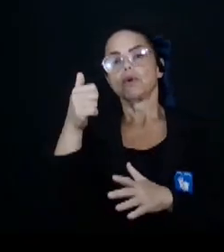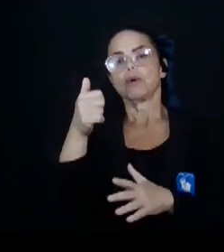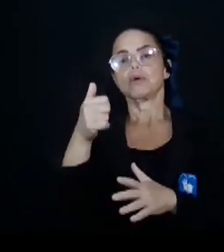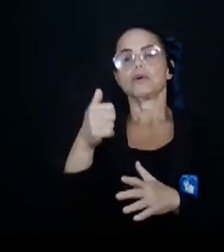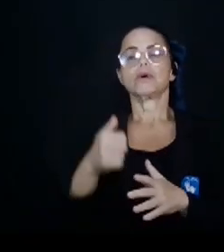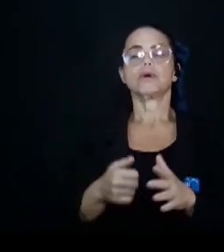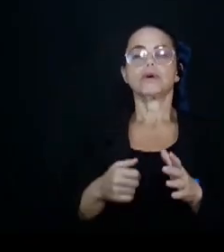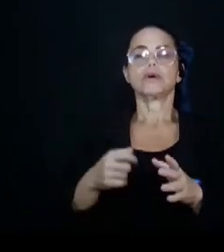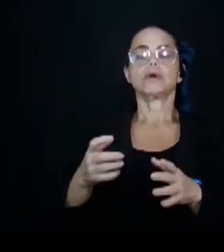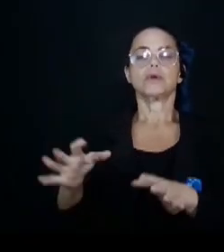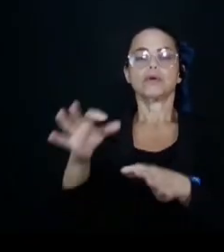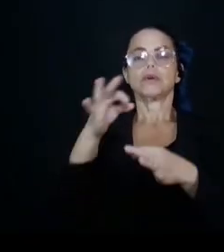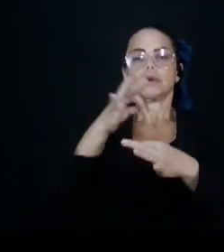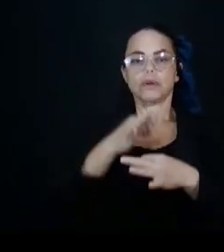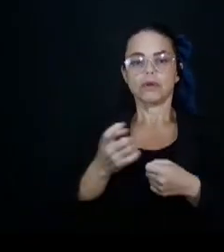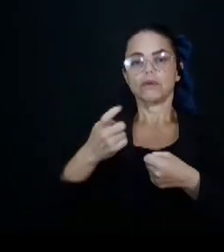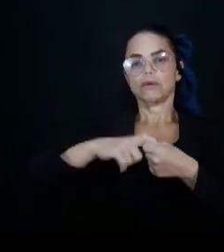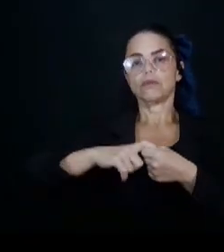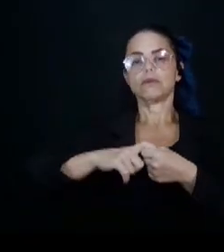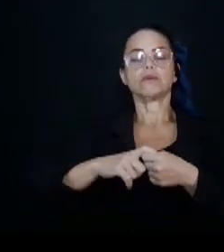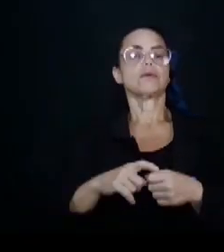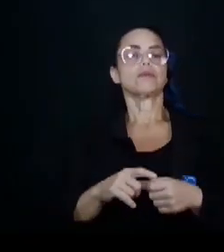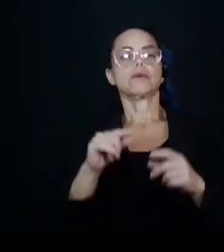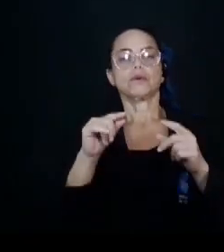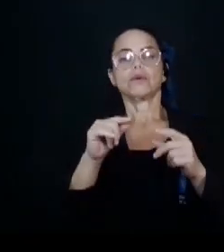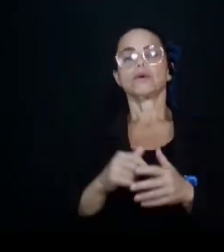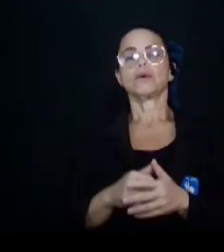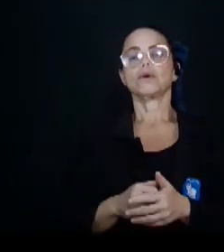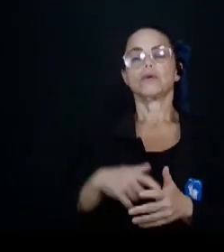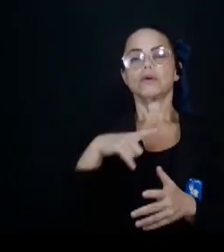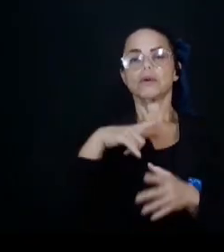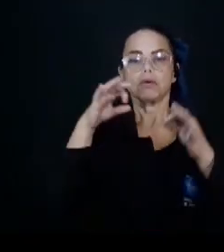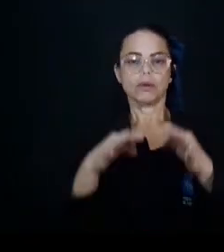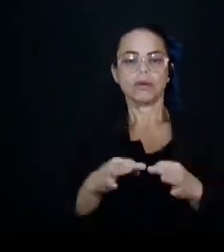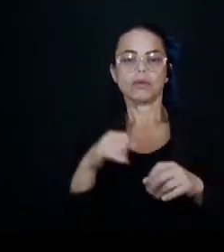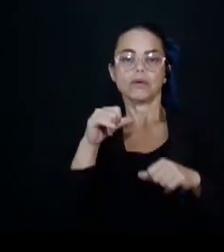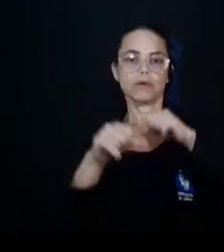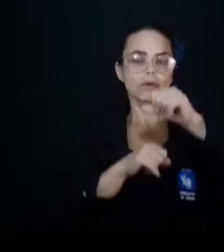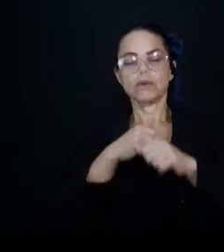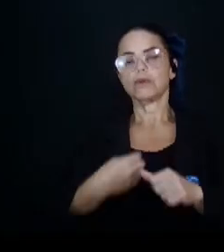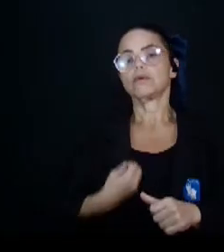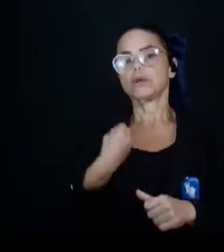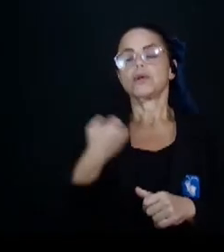Mas, sim, com certeza, a gente tem aí uma mudança de vida importante por